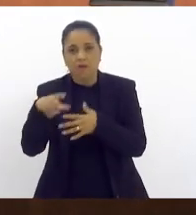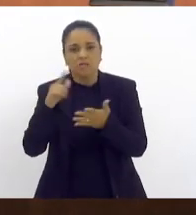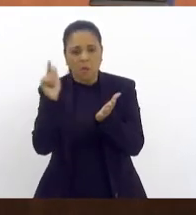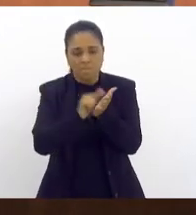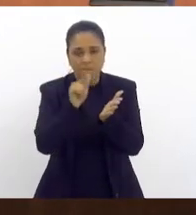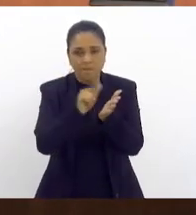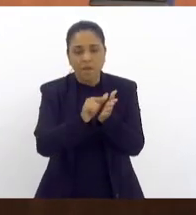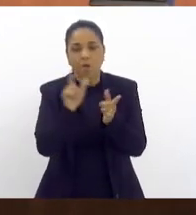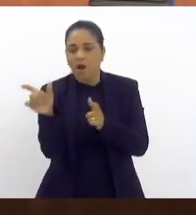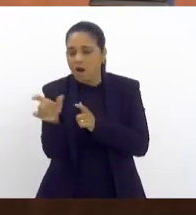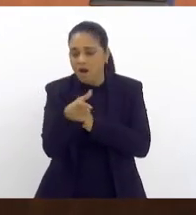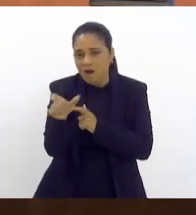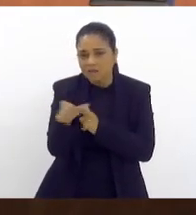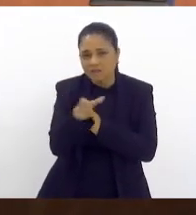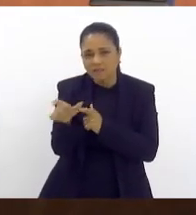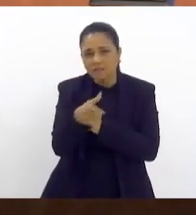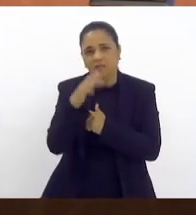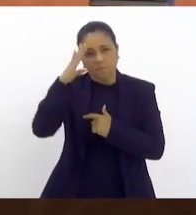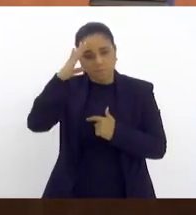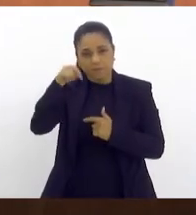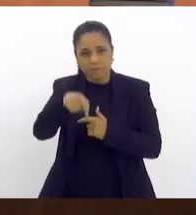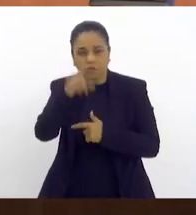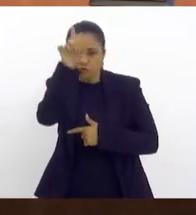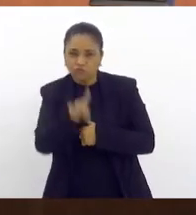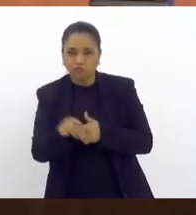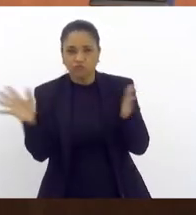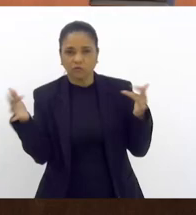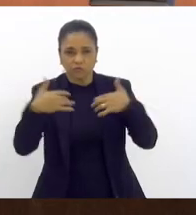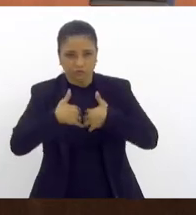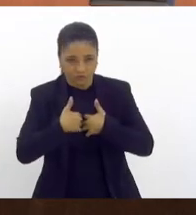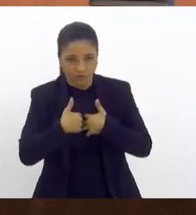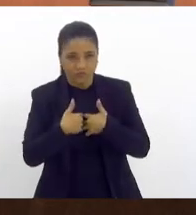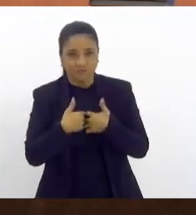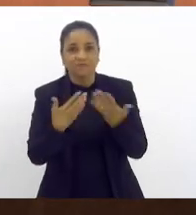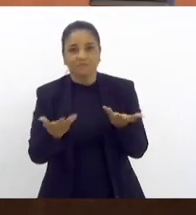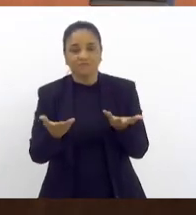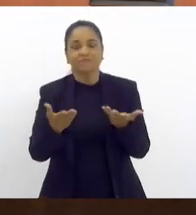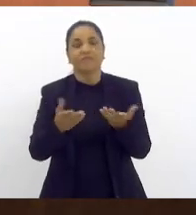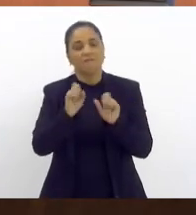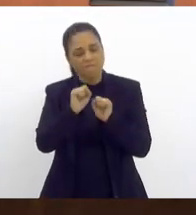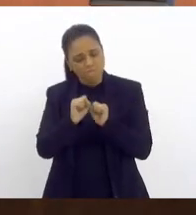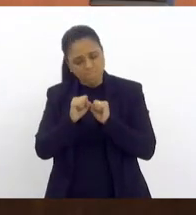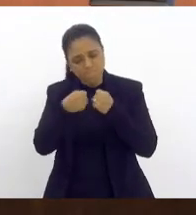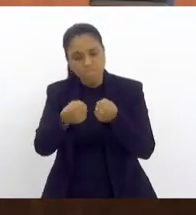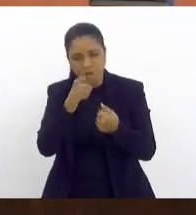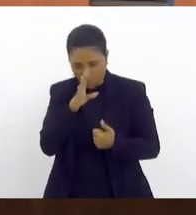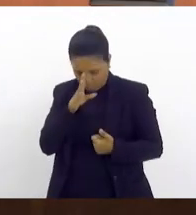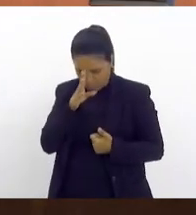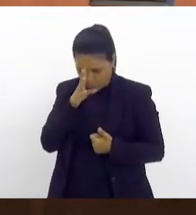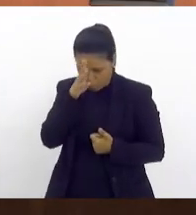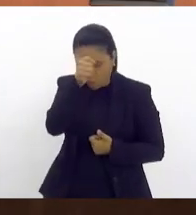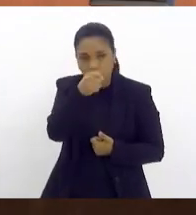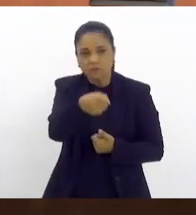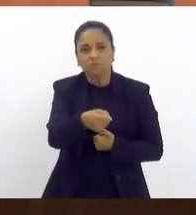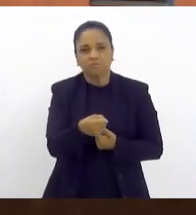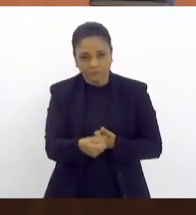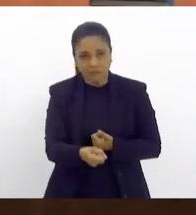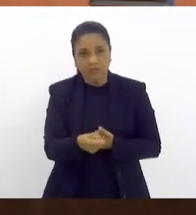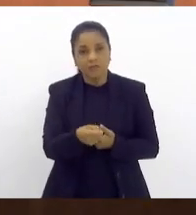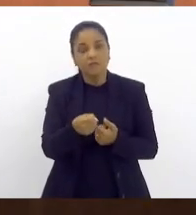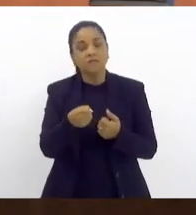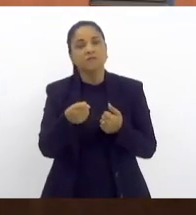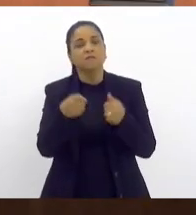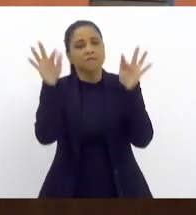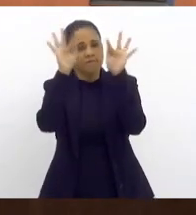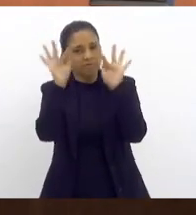carteirinha também fundamental para o acesso aos direitos dos autistas é isso força pras mães e para os pais uma vida muito